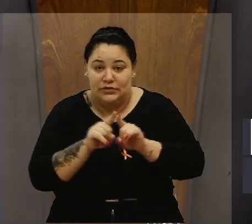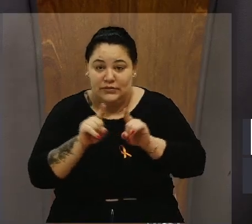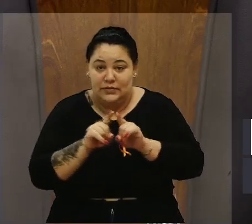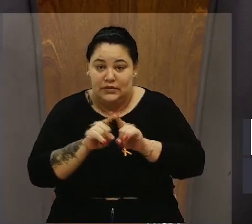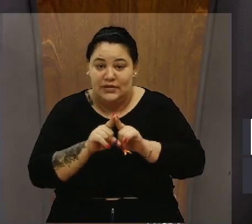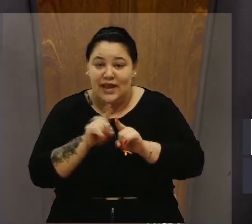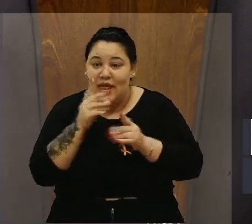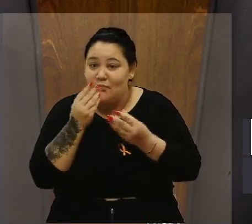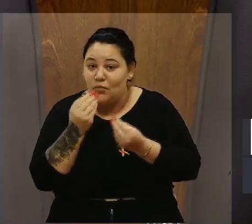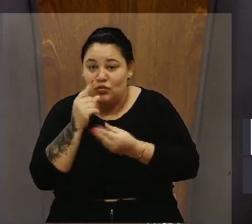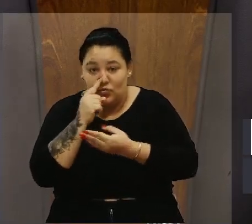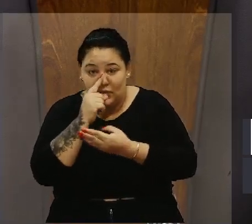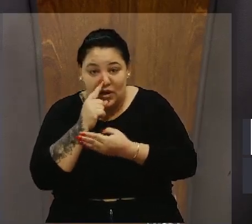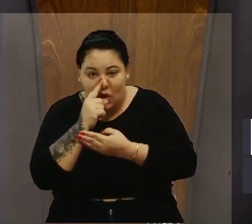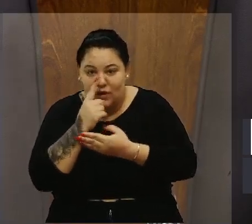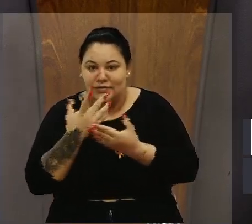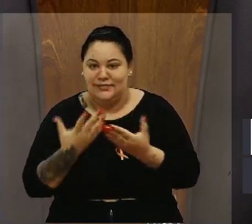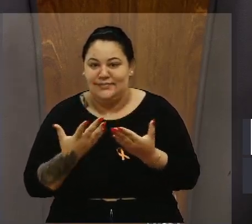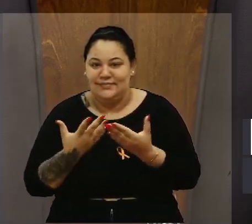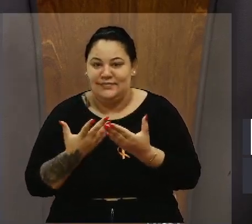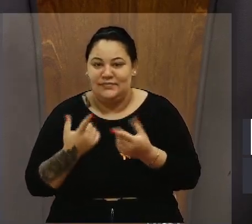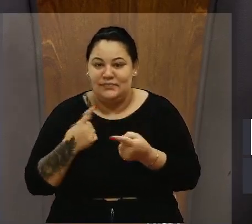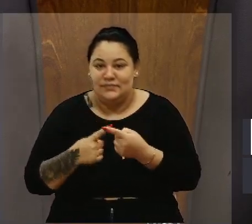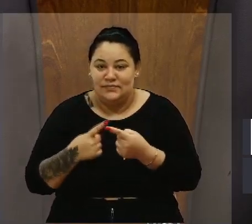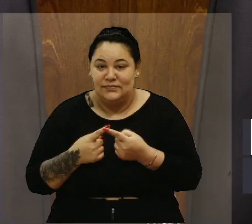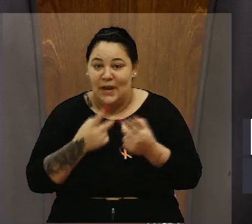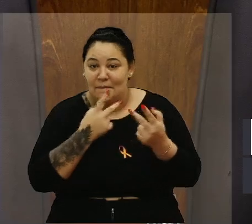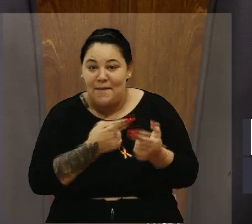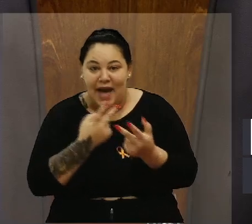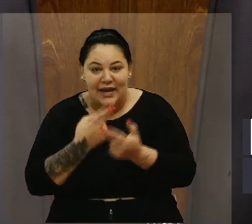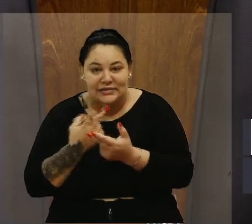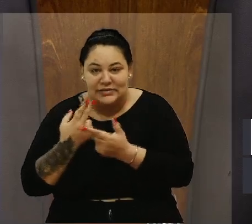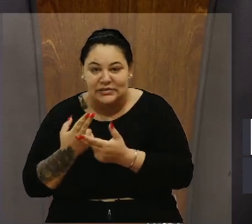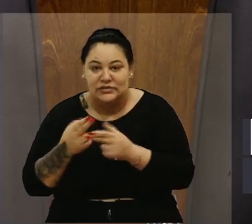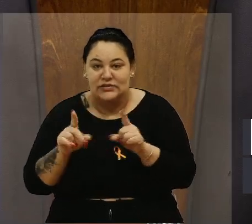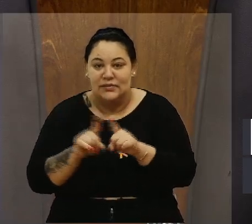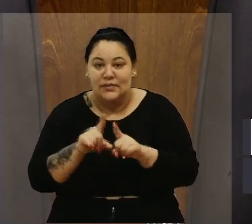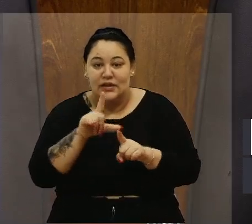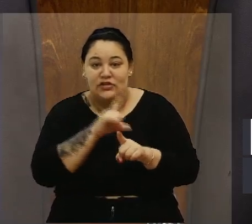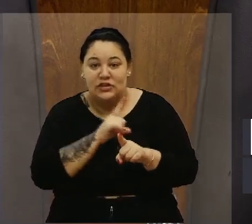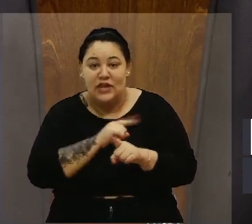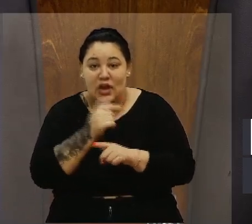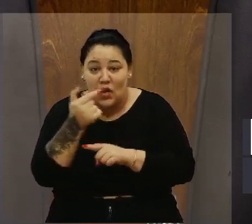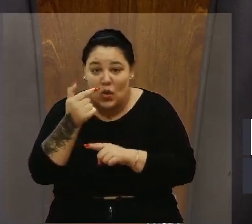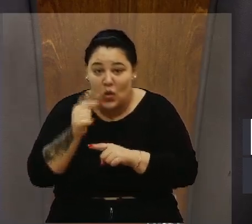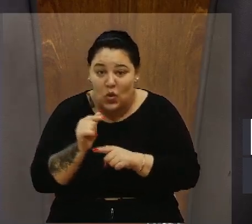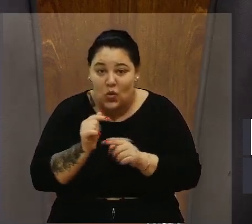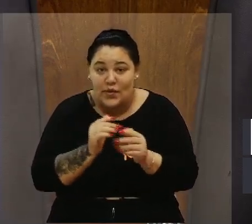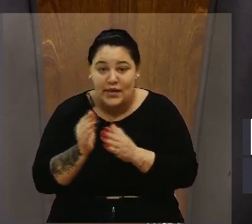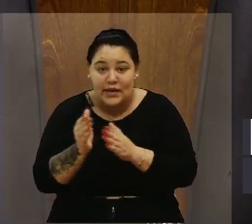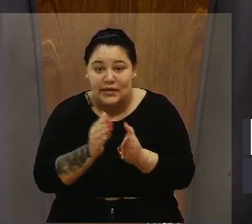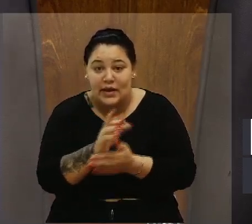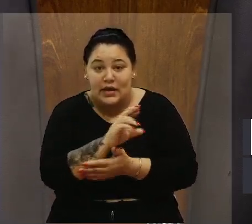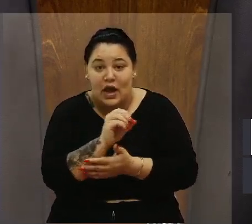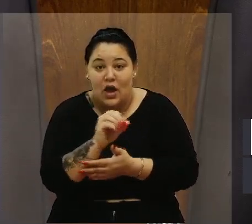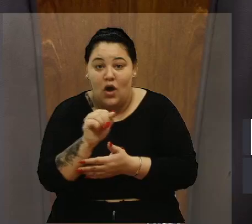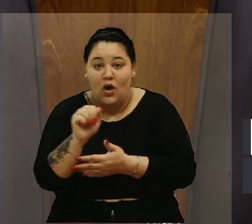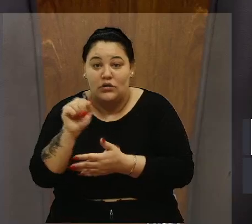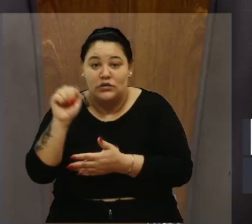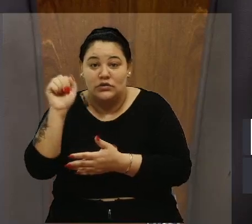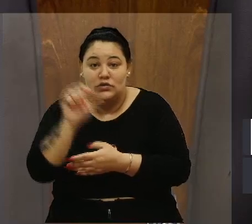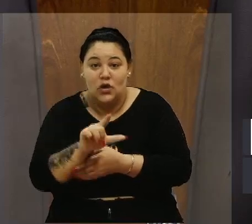muito perigosa. E parecido com isso, a gente tem mais uma entrada na Rota do Sol, só que no